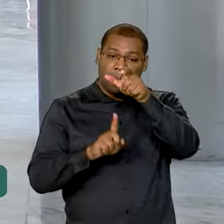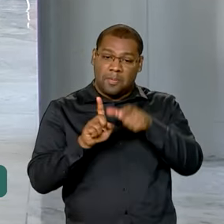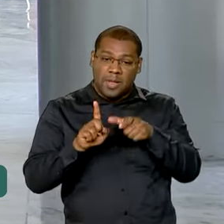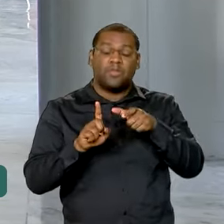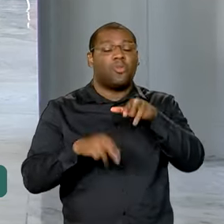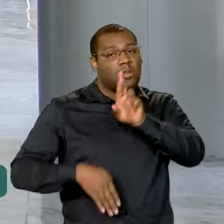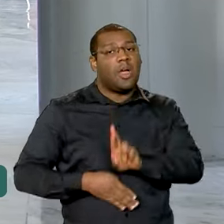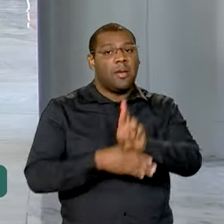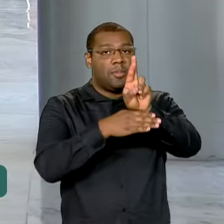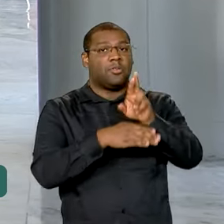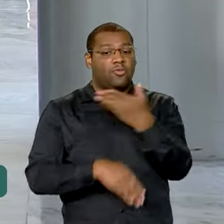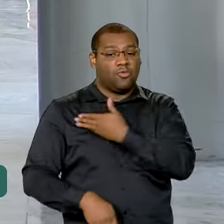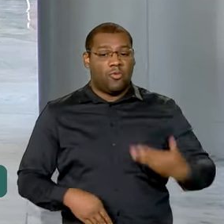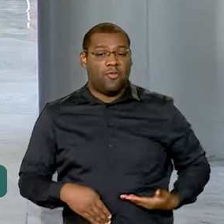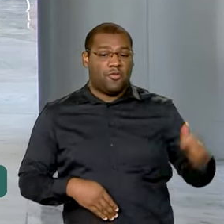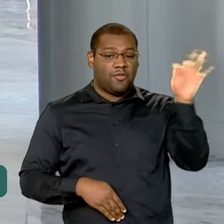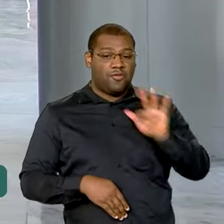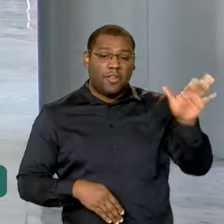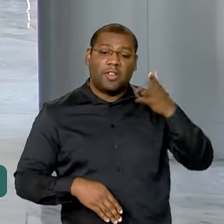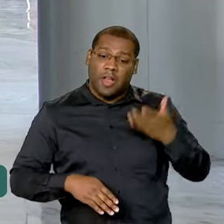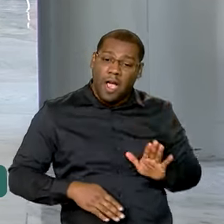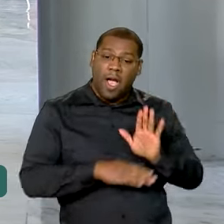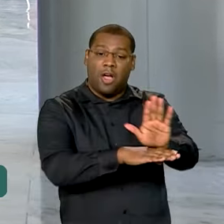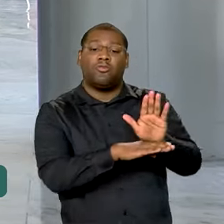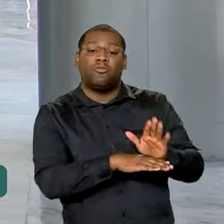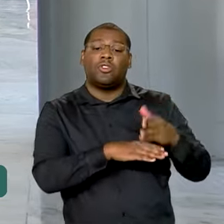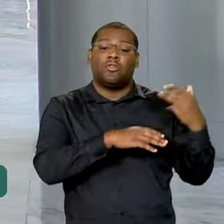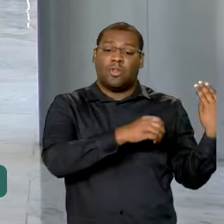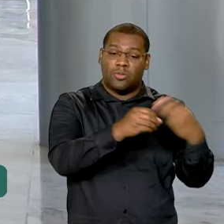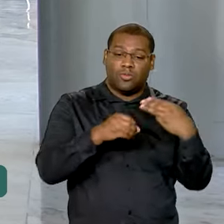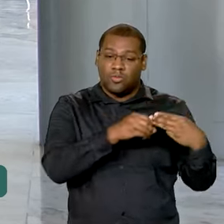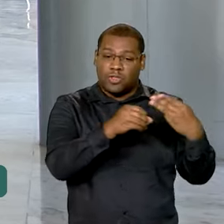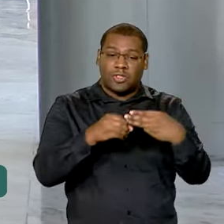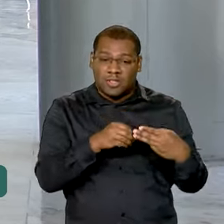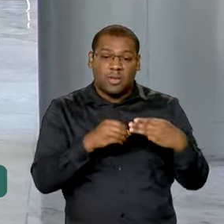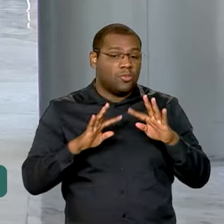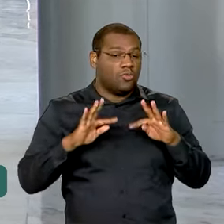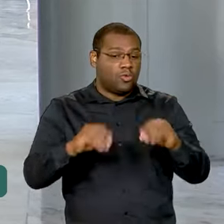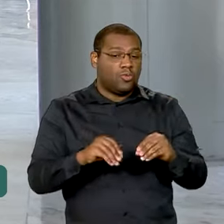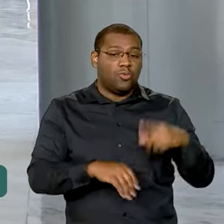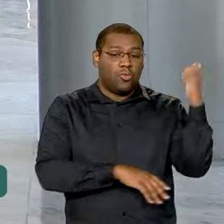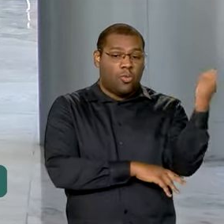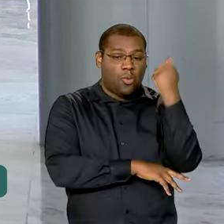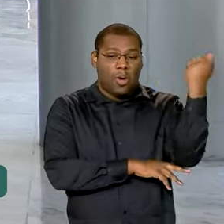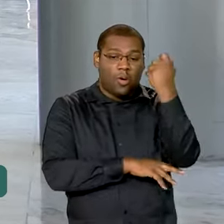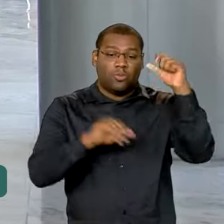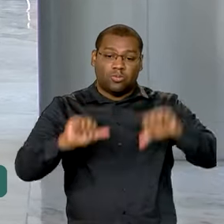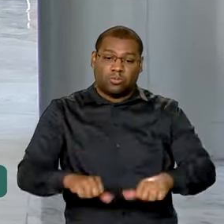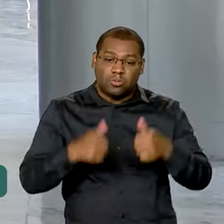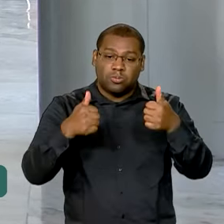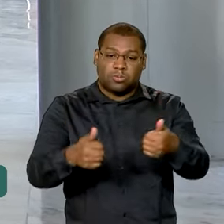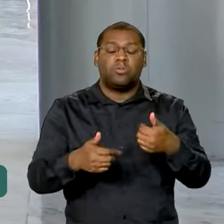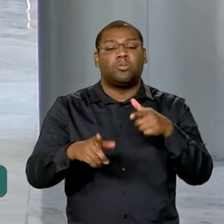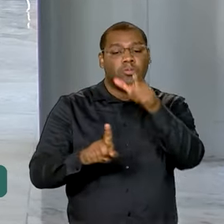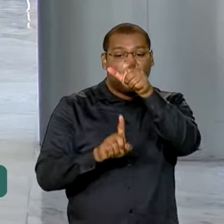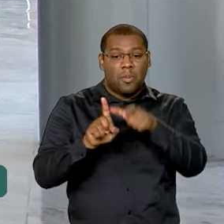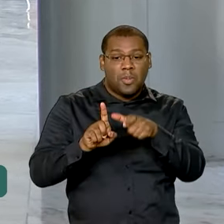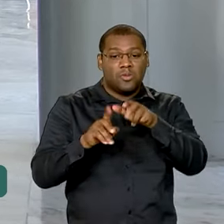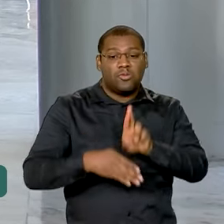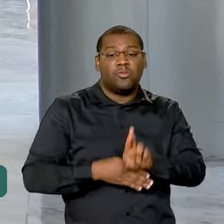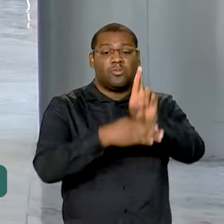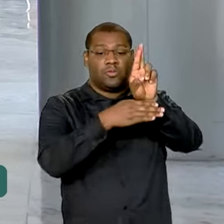reconstrução dos municípios afetados pelas enchentes. A expectativa é que essa autoridade federal